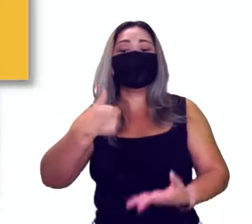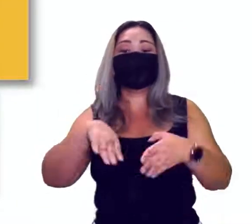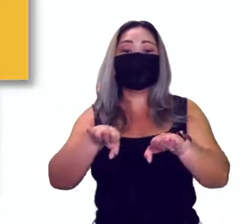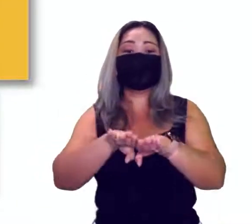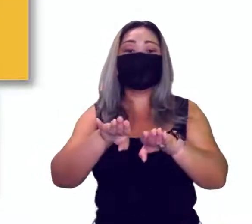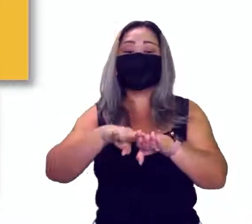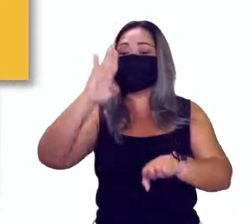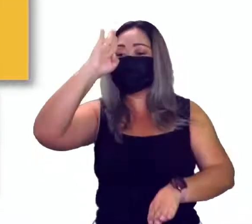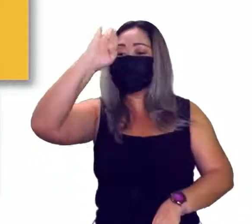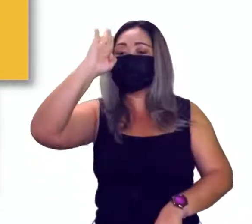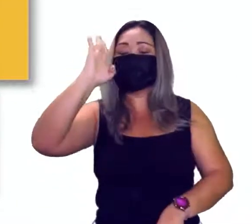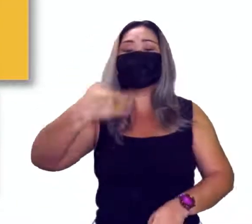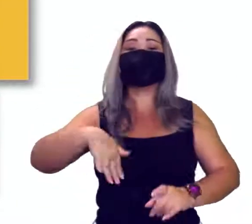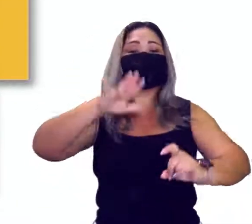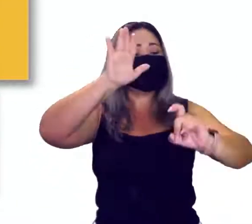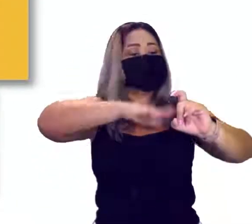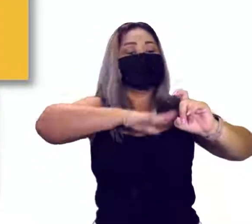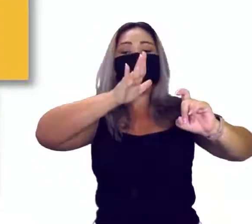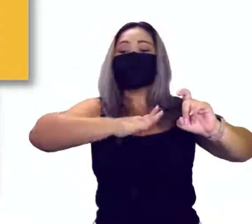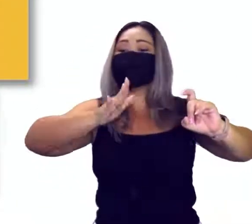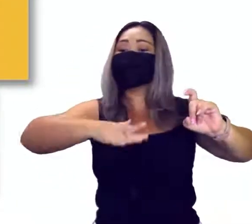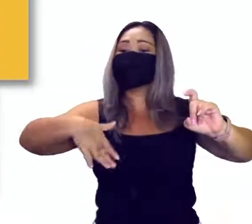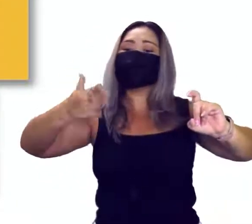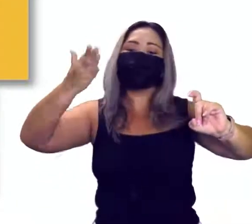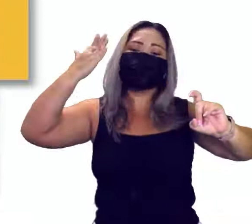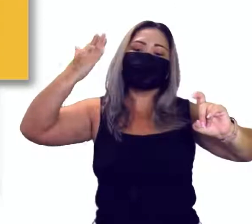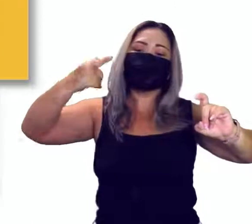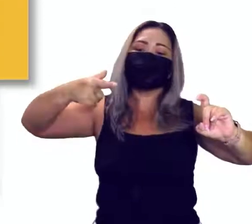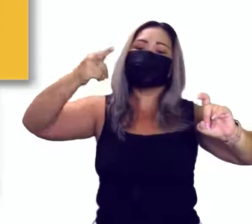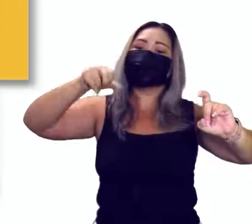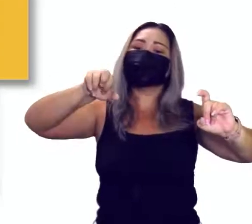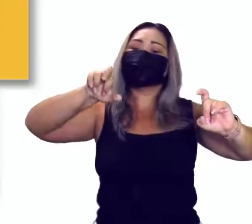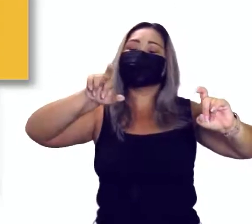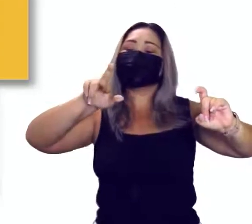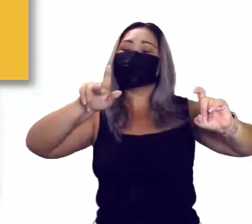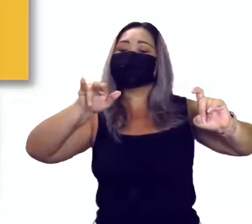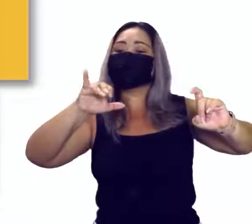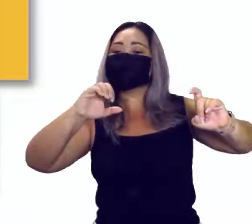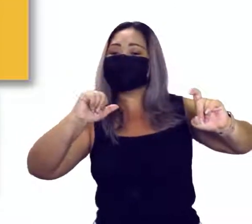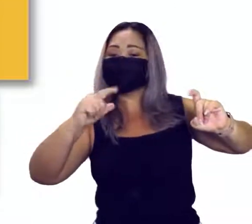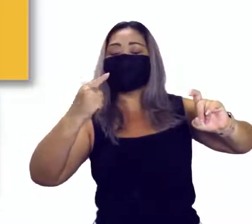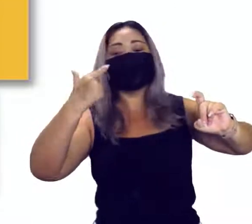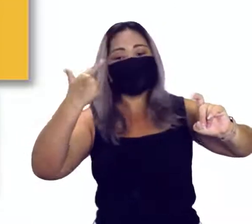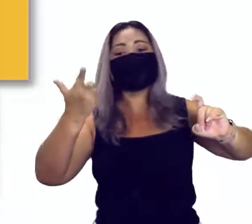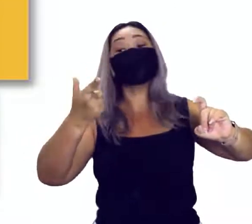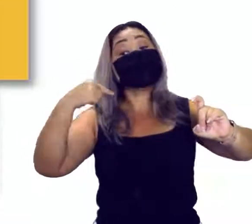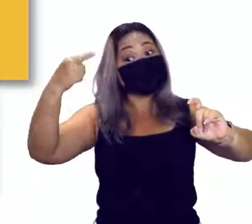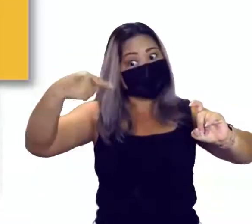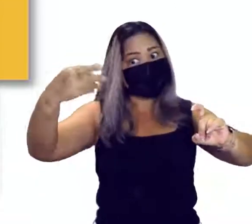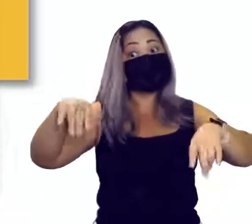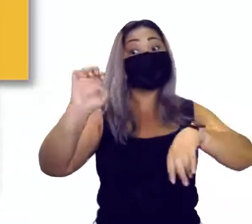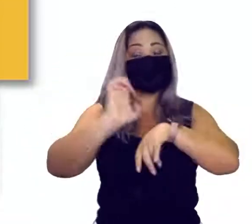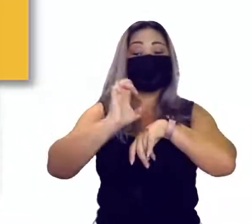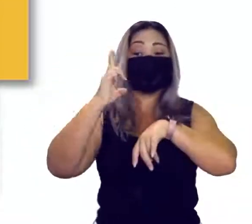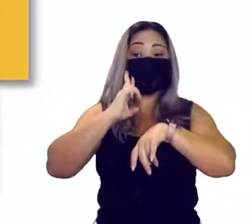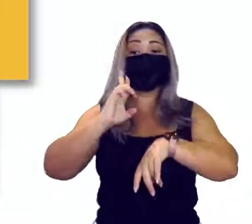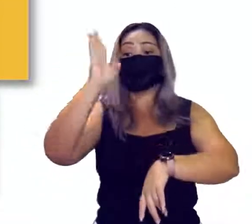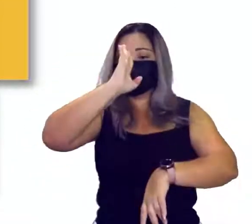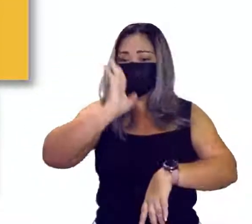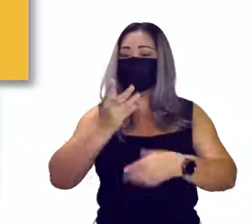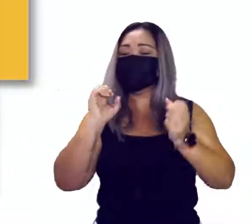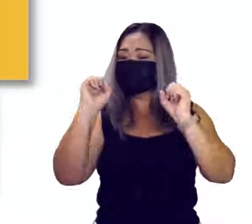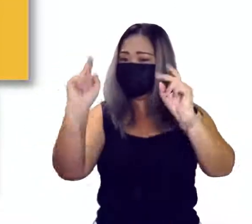Os principais mitos da Grécia Antiga. Depois, em outra aula, iremos ver do estado de Rondônia, do Brasil,